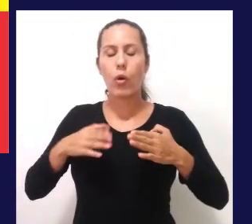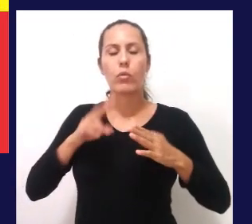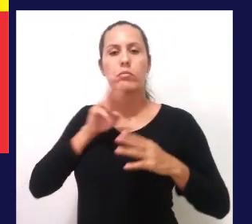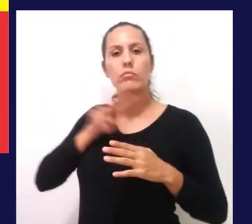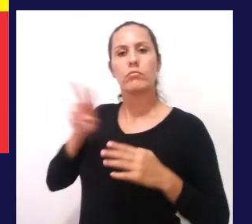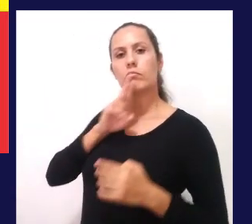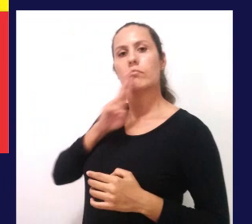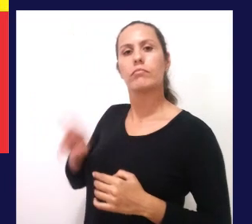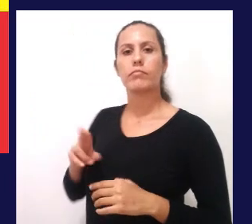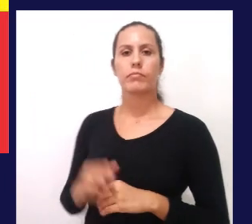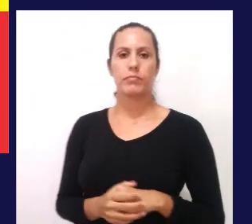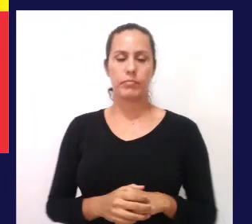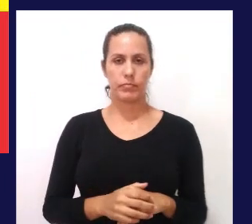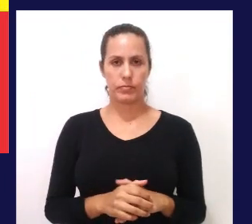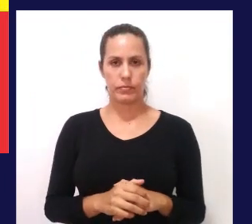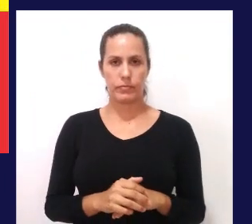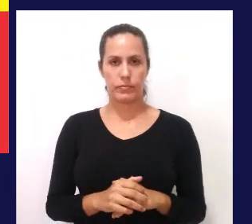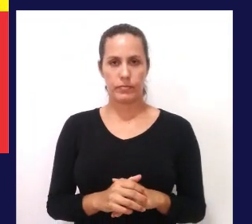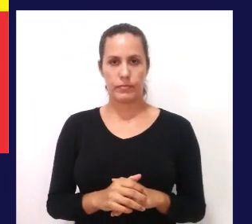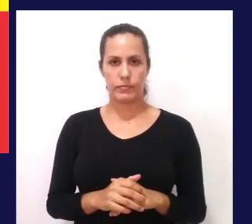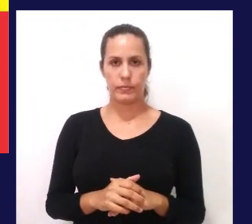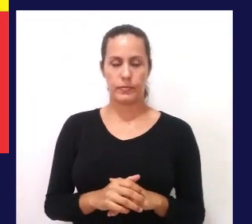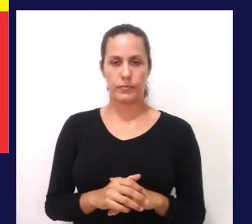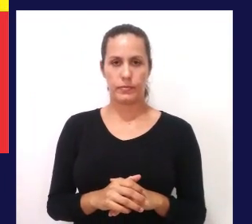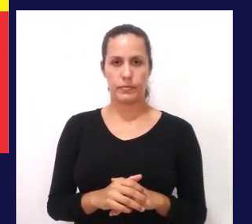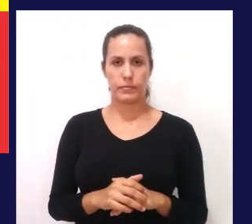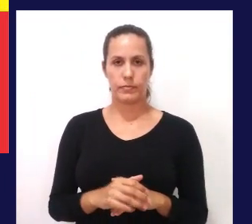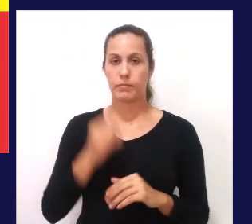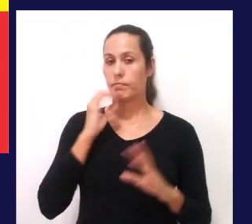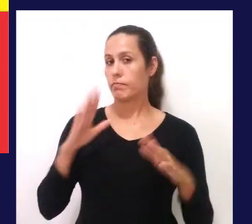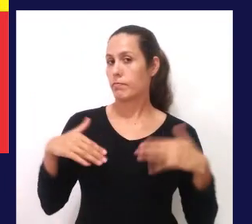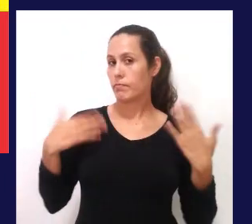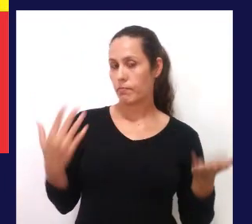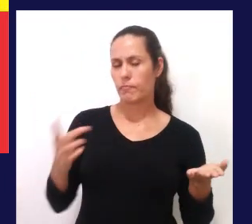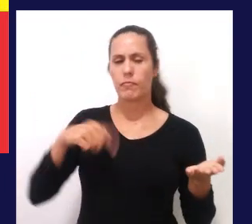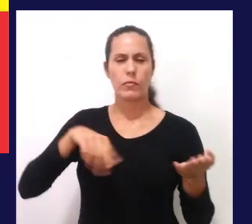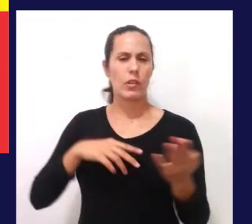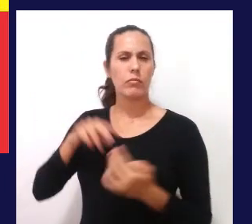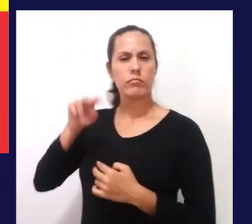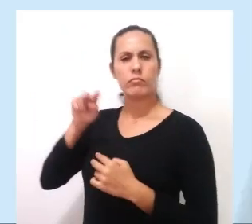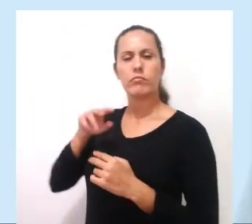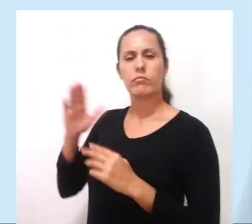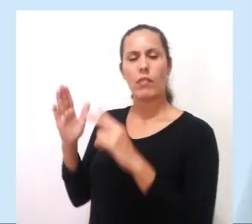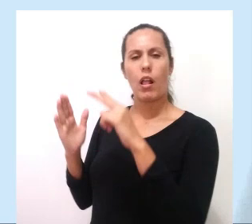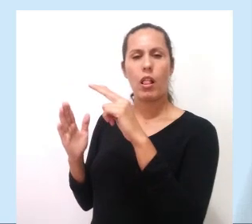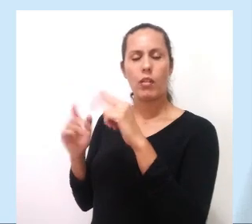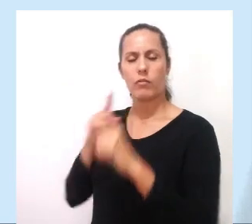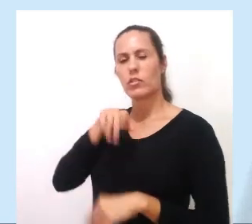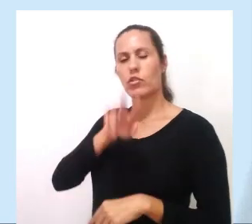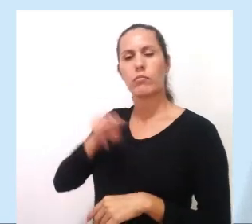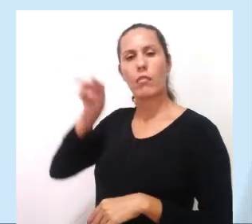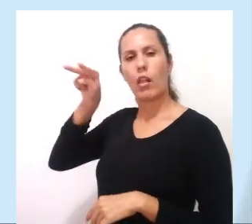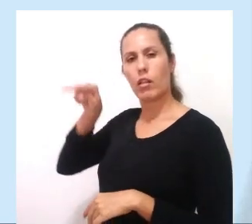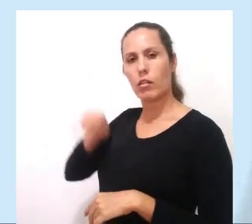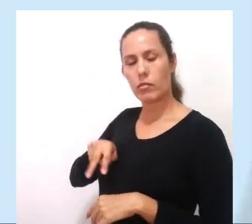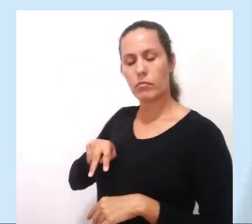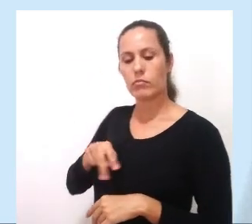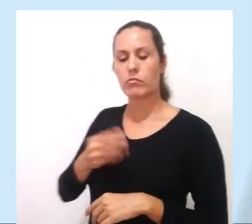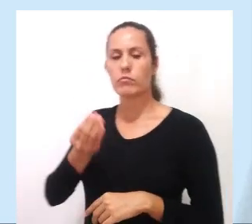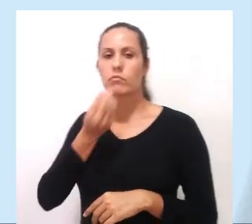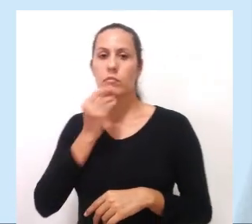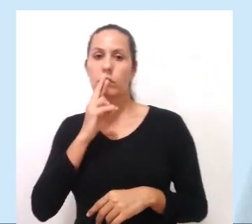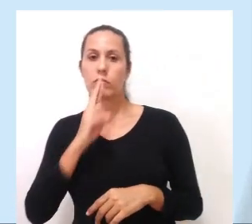com o celular. Foco na telinha. Bom, já que você leu, agora